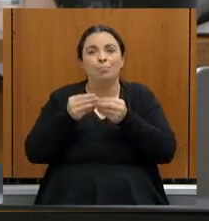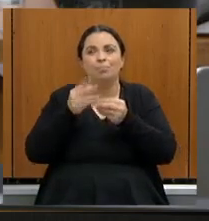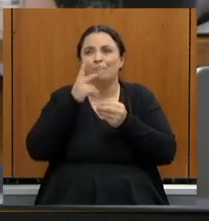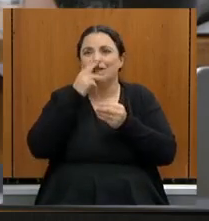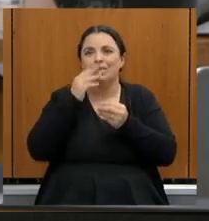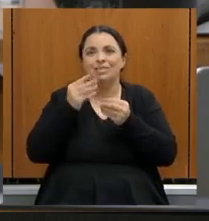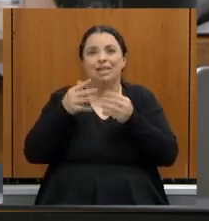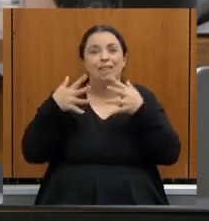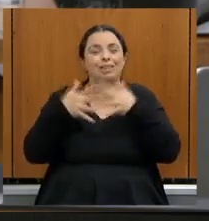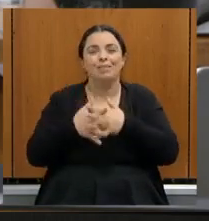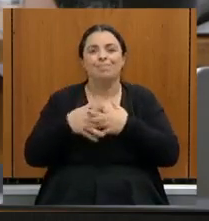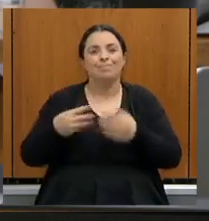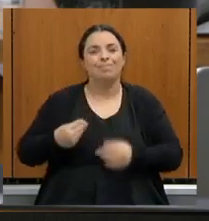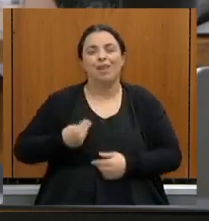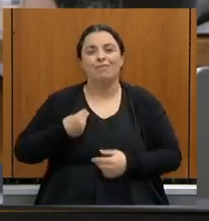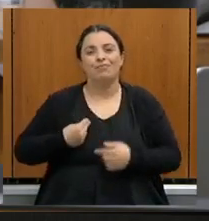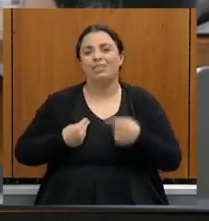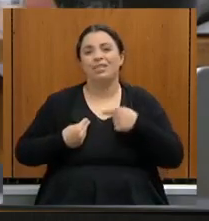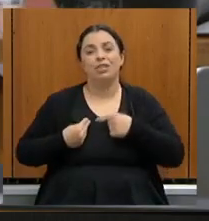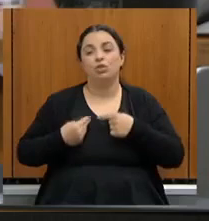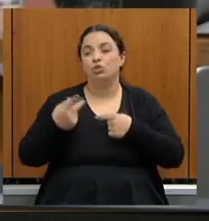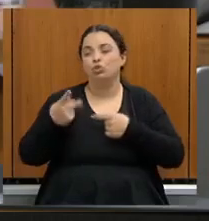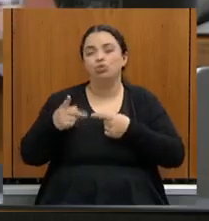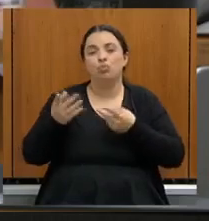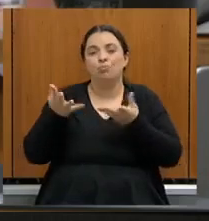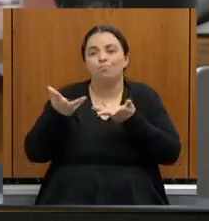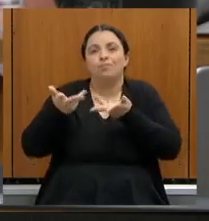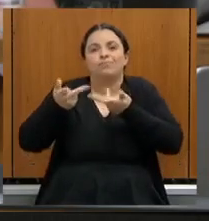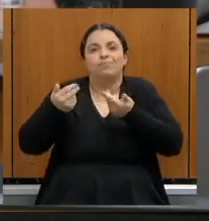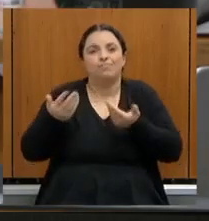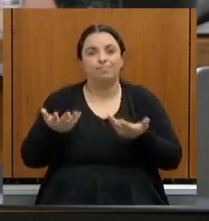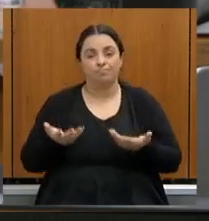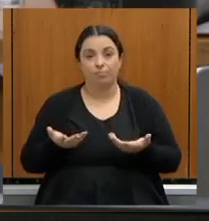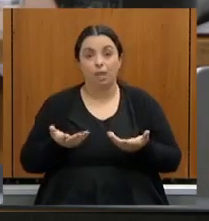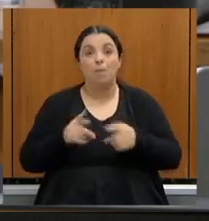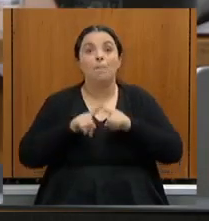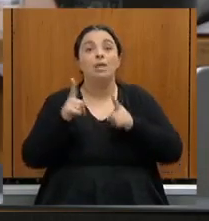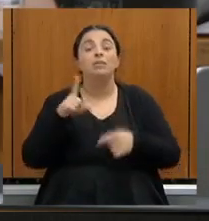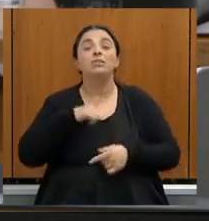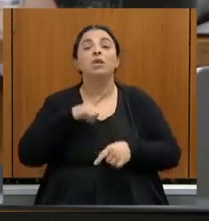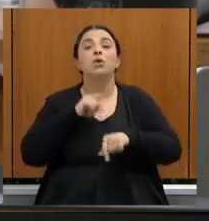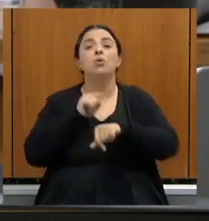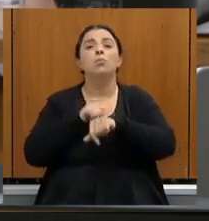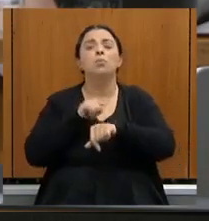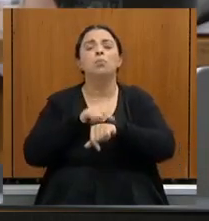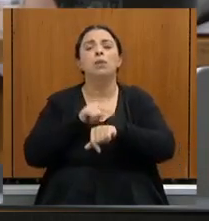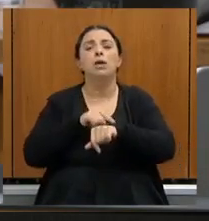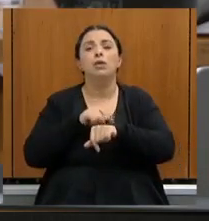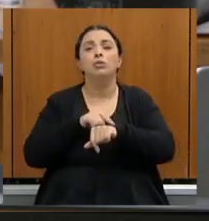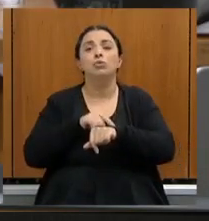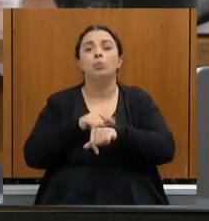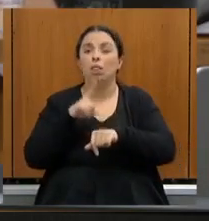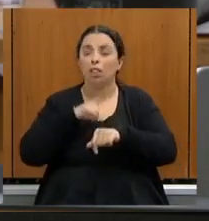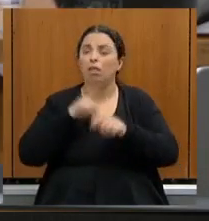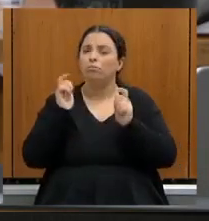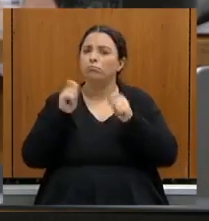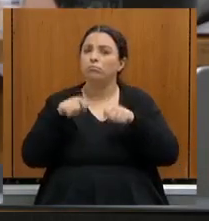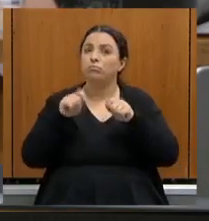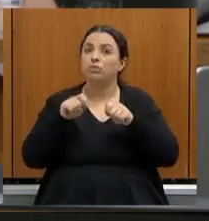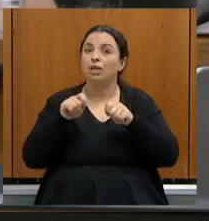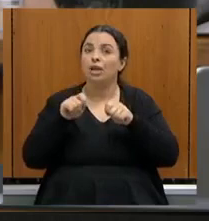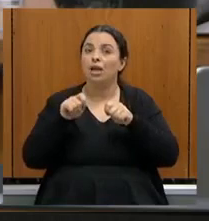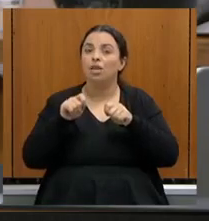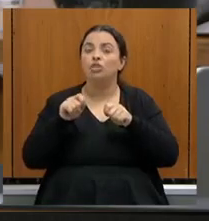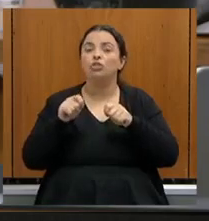mas possuem mas possuem um momento e propicia um momento de profunda